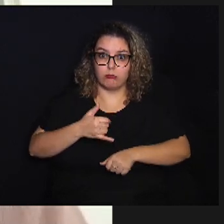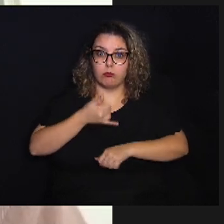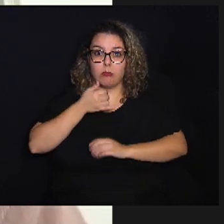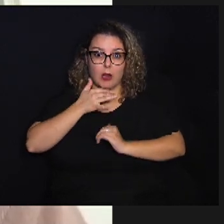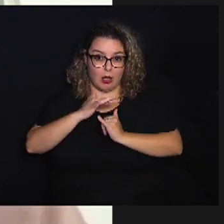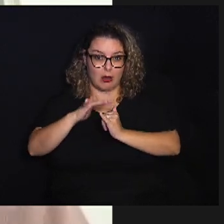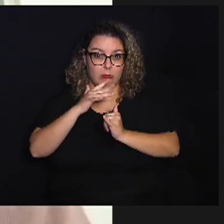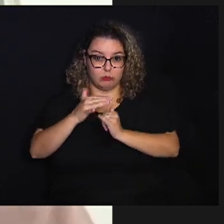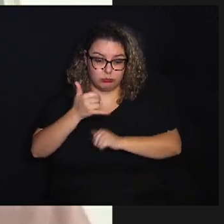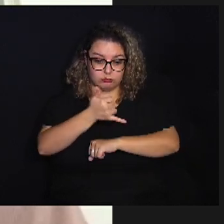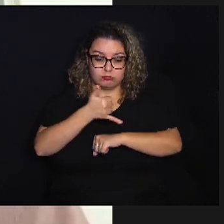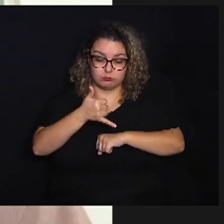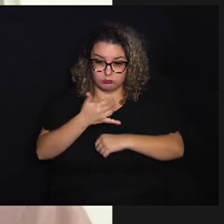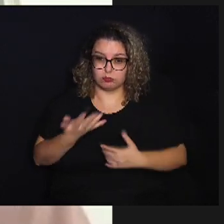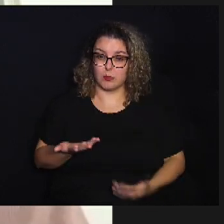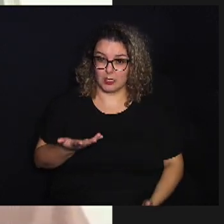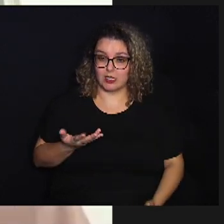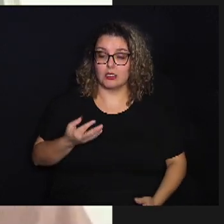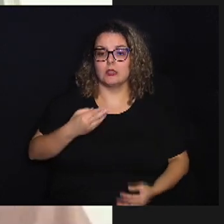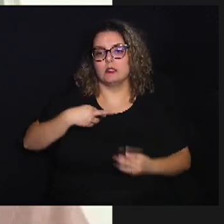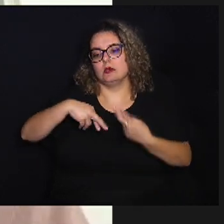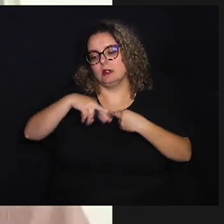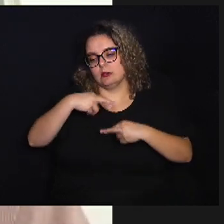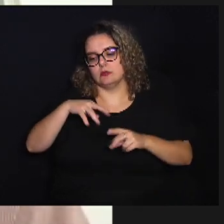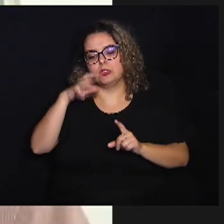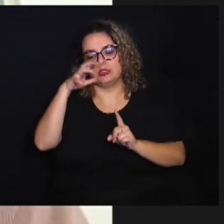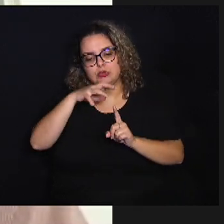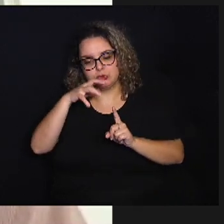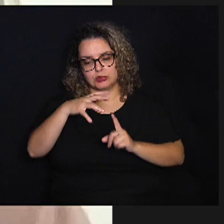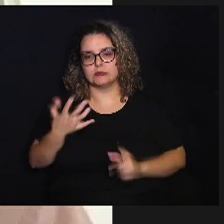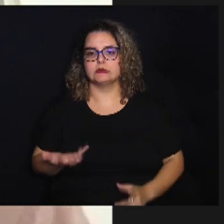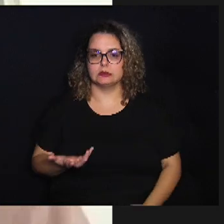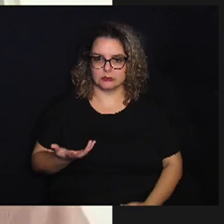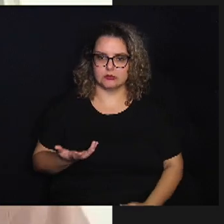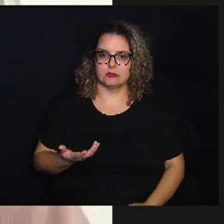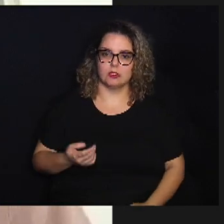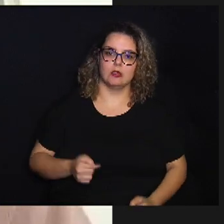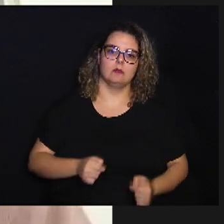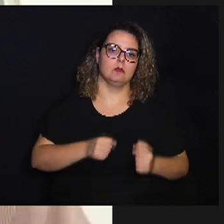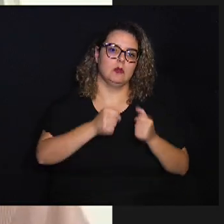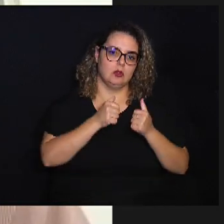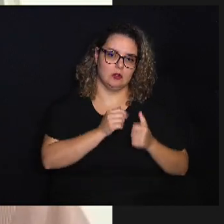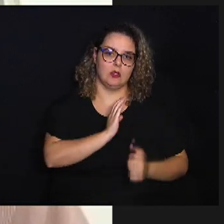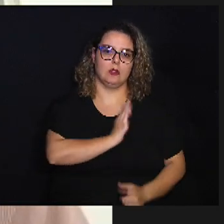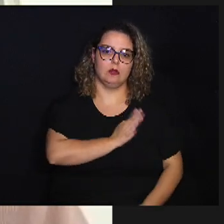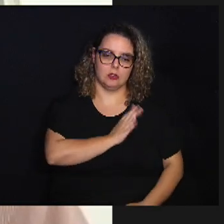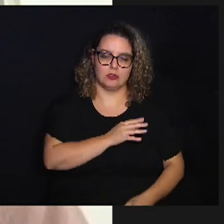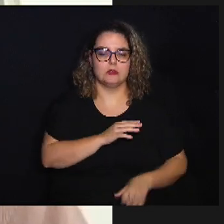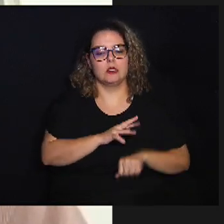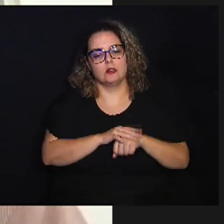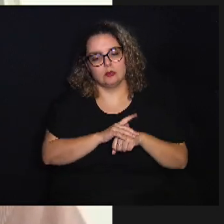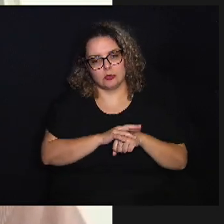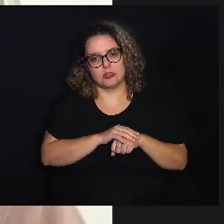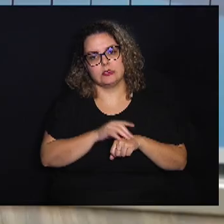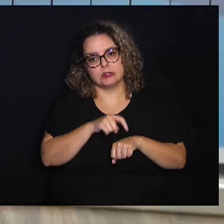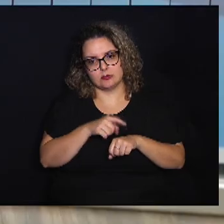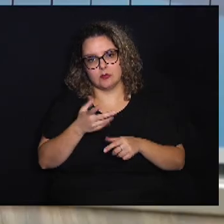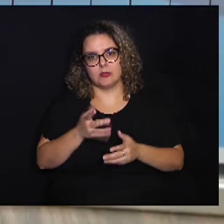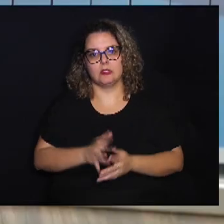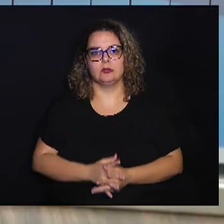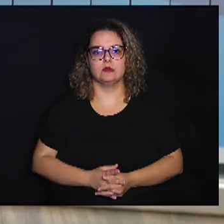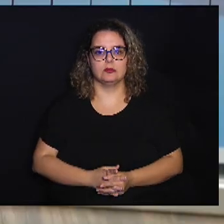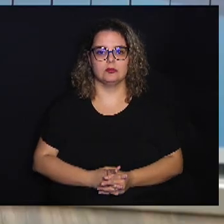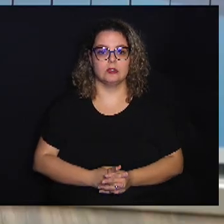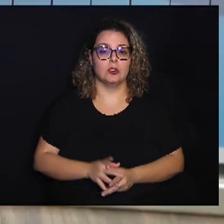mais gordurosa, e tudo isso acaba interferindo e favorecendo o aparecimento da doença cardiovascular nesse período.